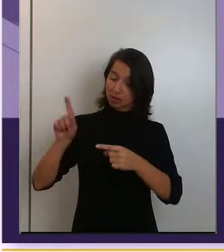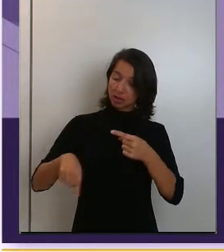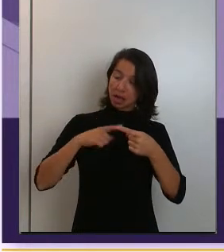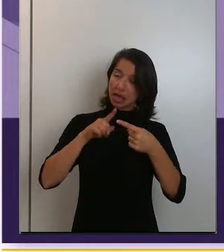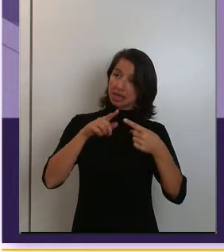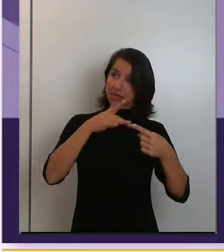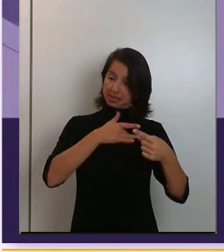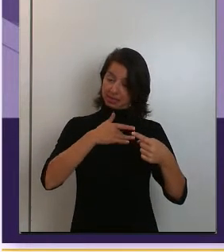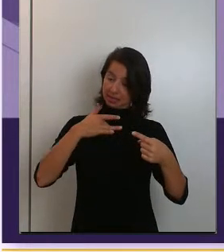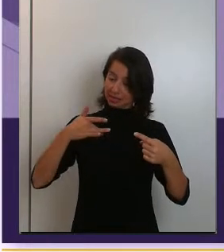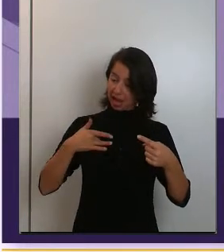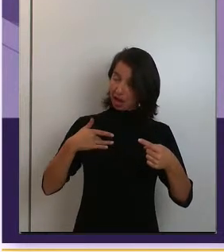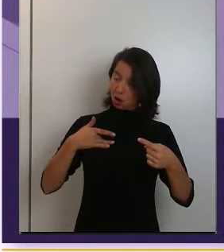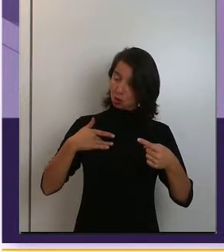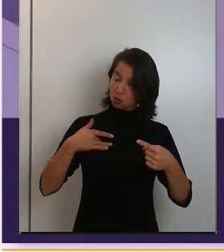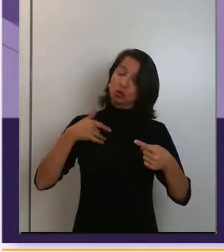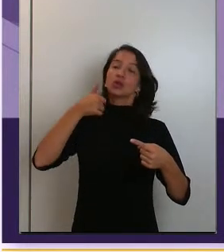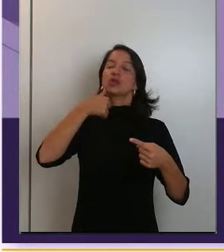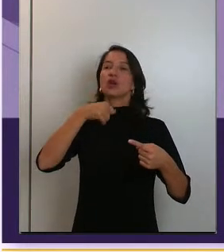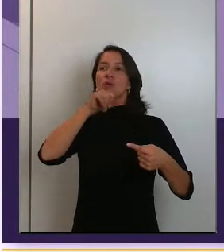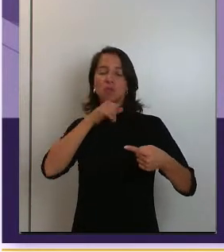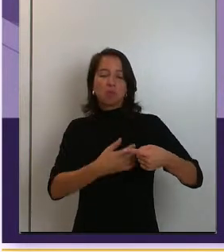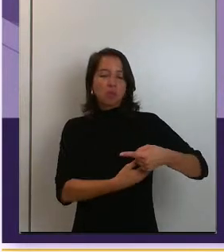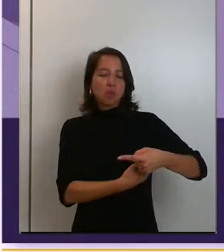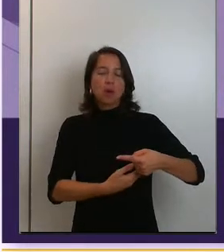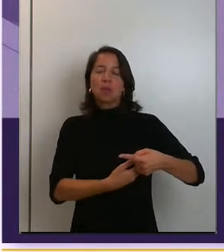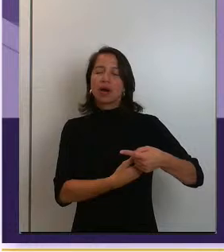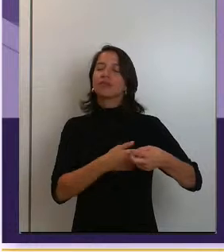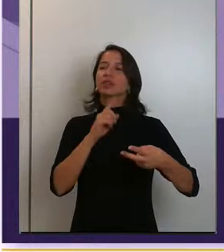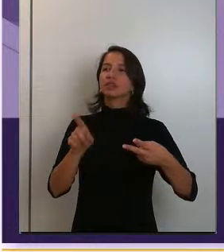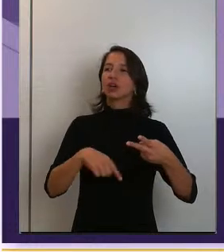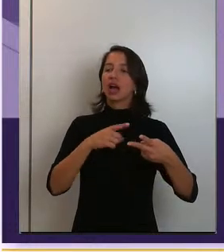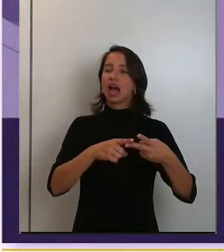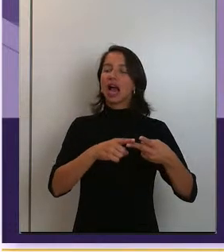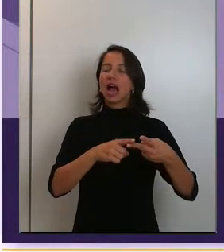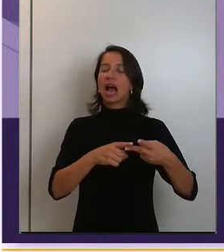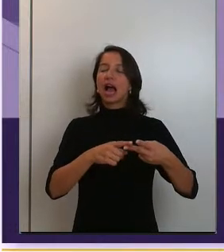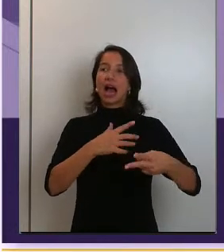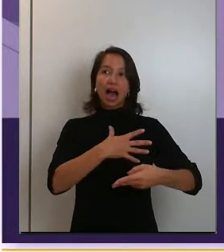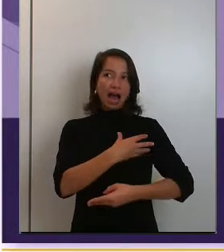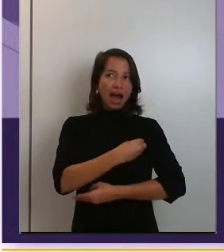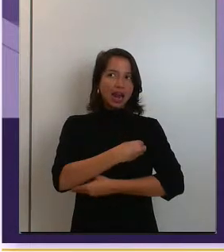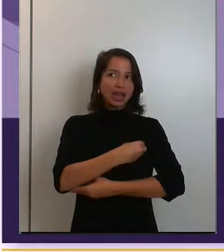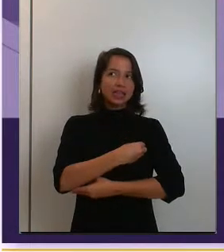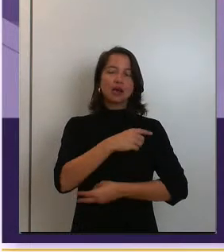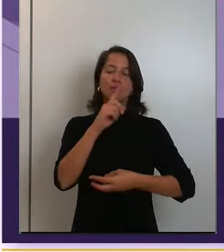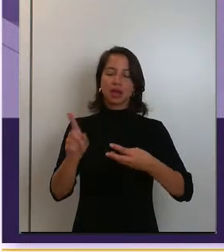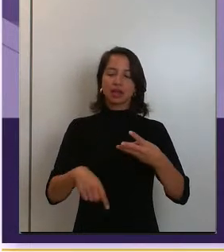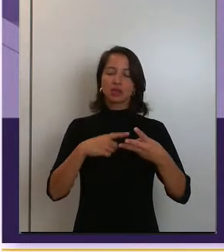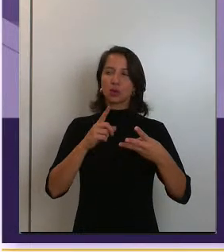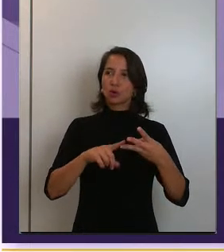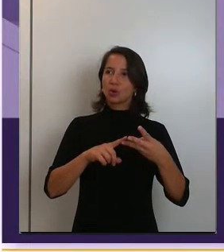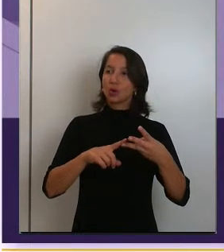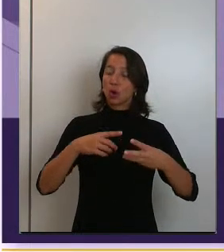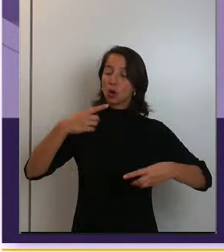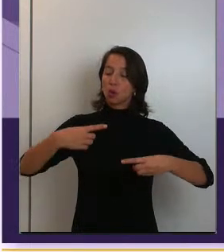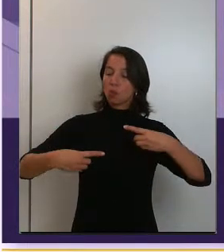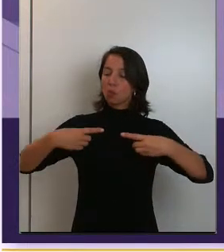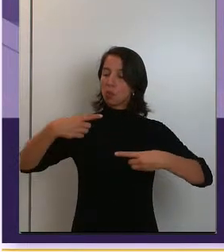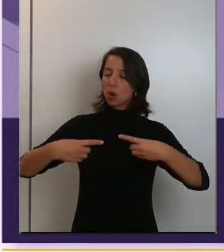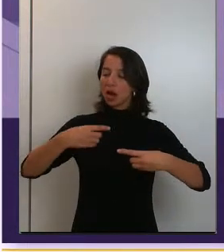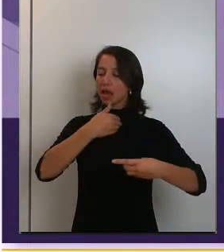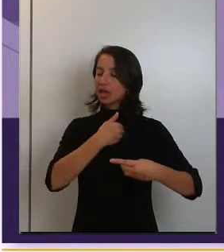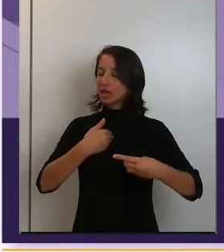nutricional, nutrição materno-infantil e aleitamento materno, incluindo outros temas como políticas públicas de